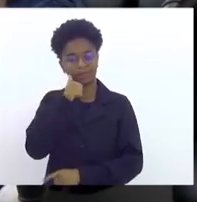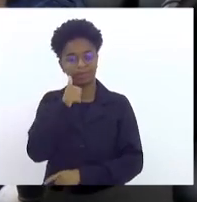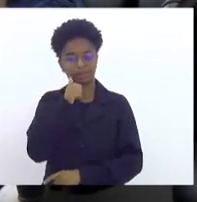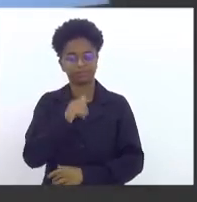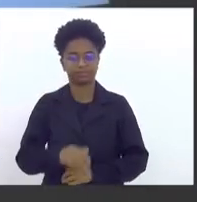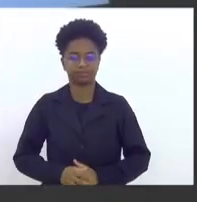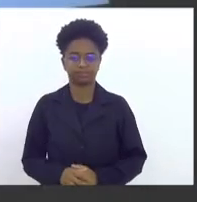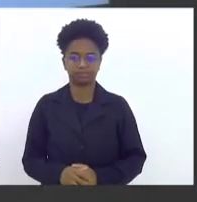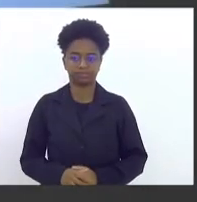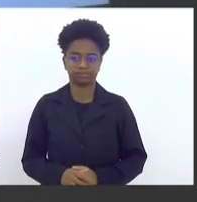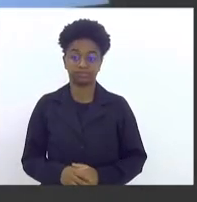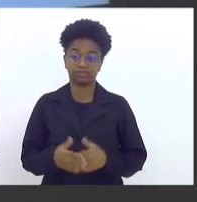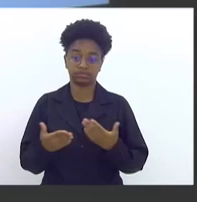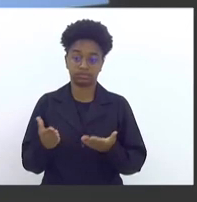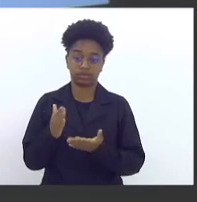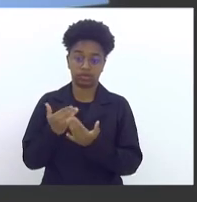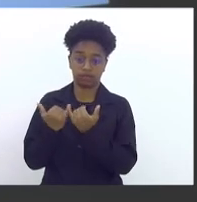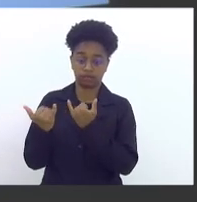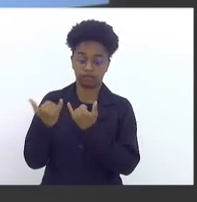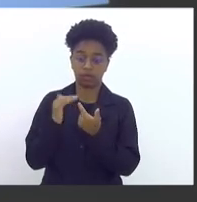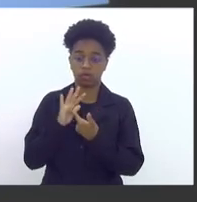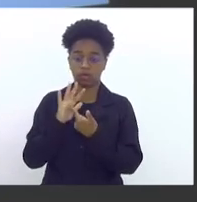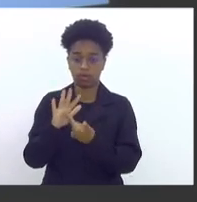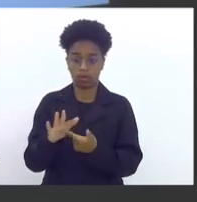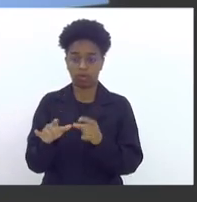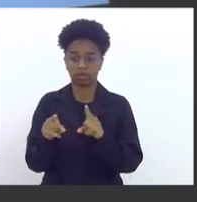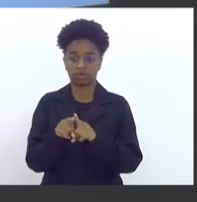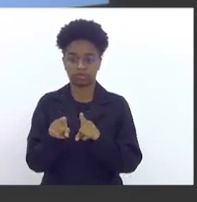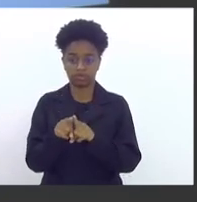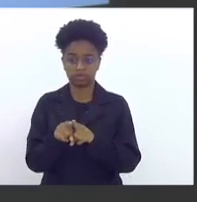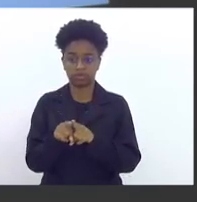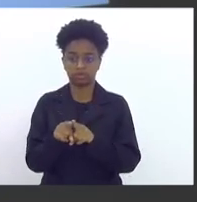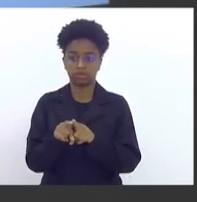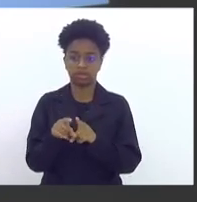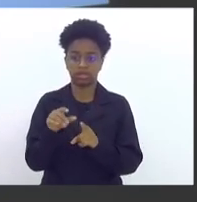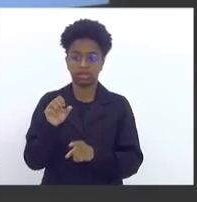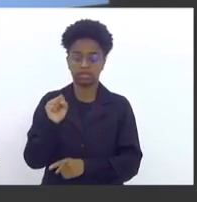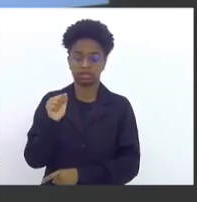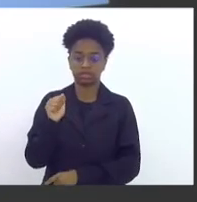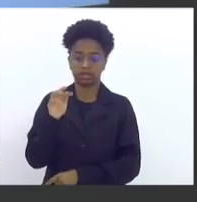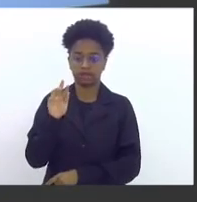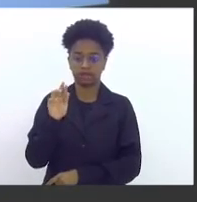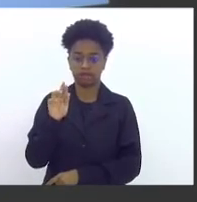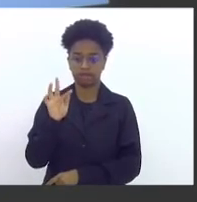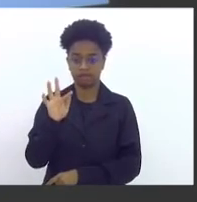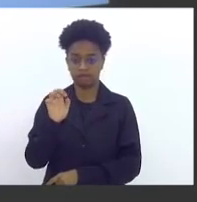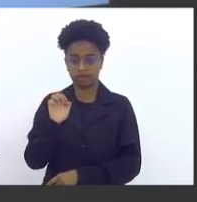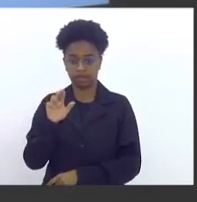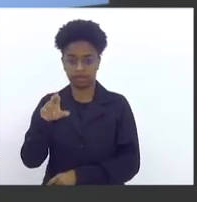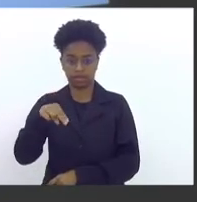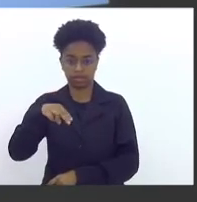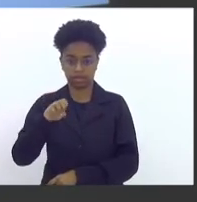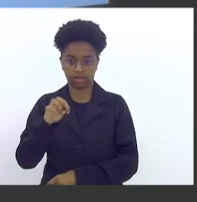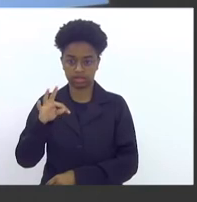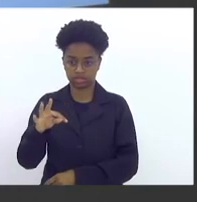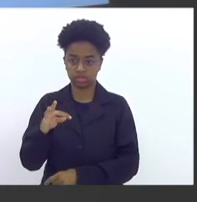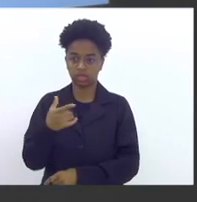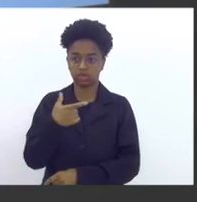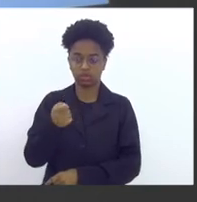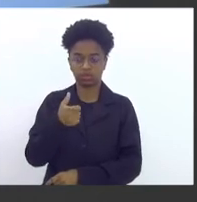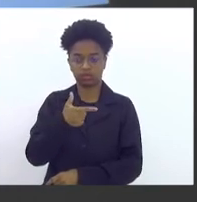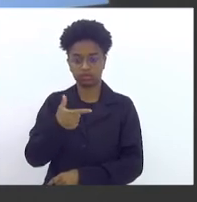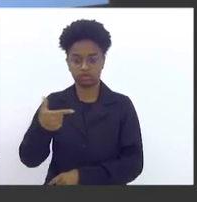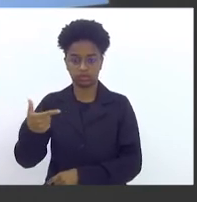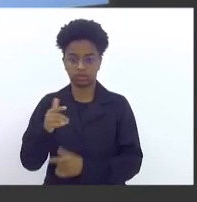e como está no dado e eu me Adiantei antes a ceifernet em 2023 no início das 23 divulgou seus